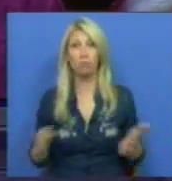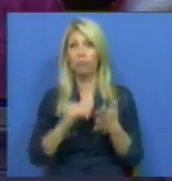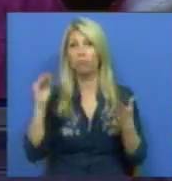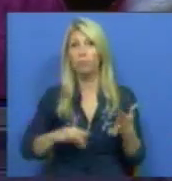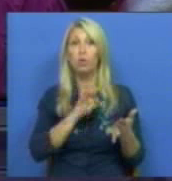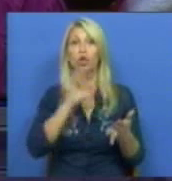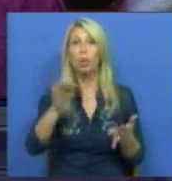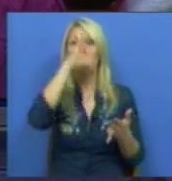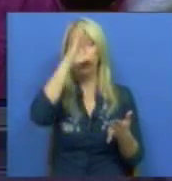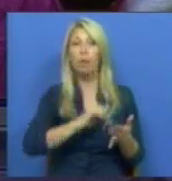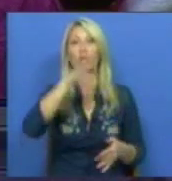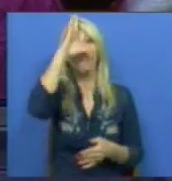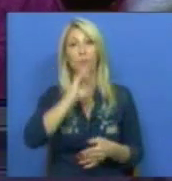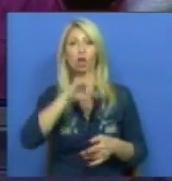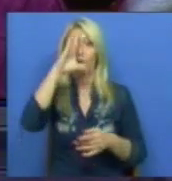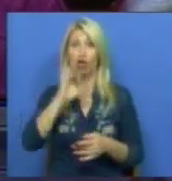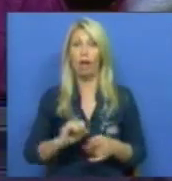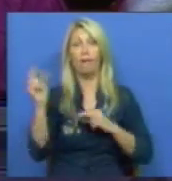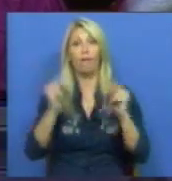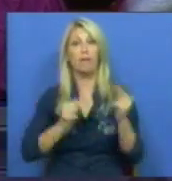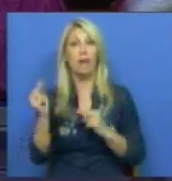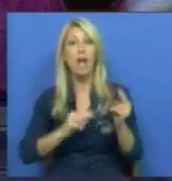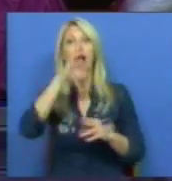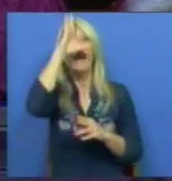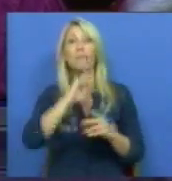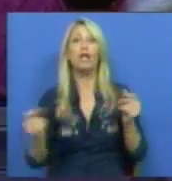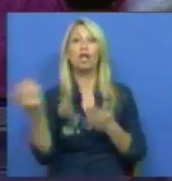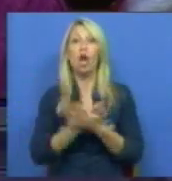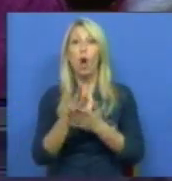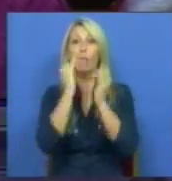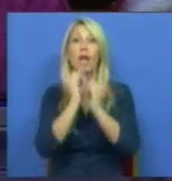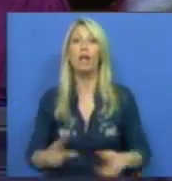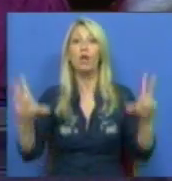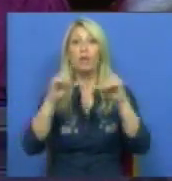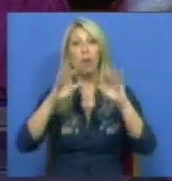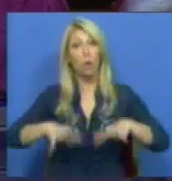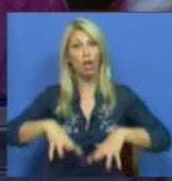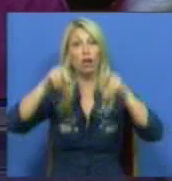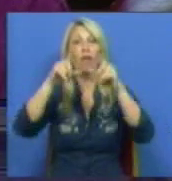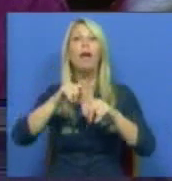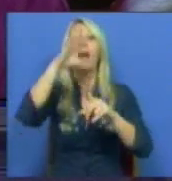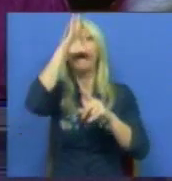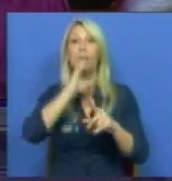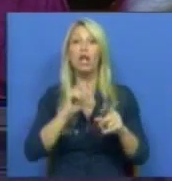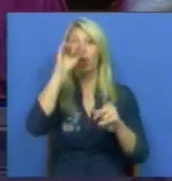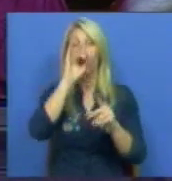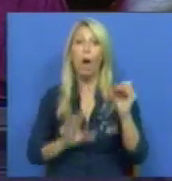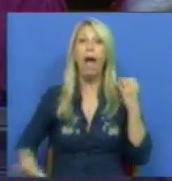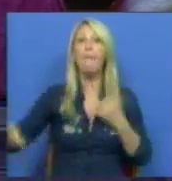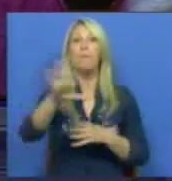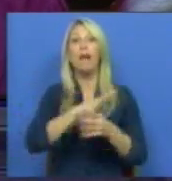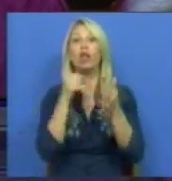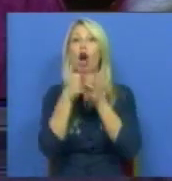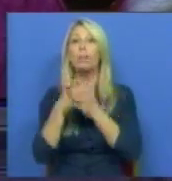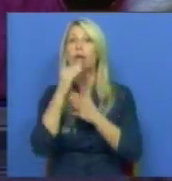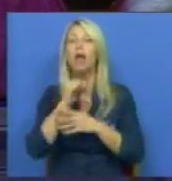Sr. Primeiro-Ministro, pelo Ministro de Estado e das Finanças, pelo Ministro da Economia, da Inovação e do Desenvolvimento, pela Ministra do Ambiente e do Ordenamento do Território e